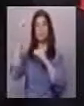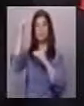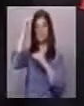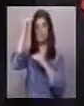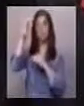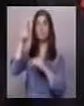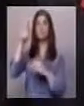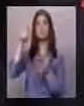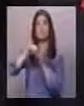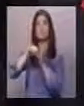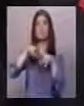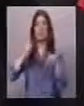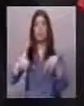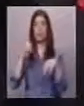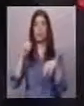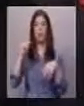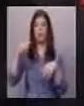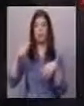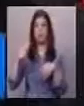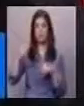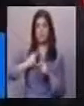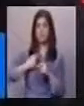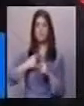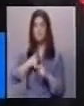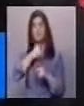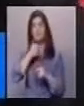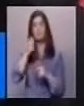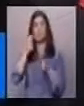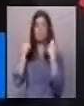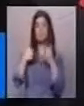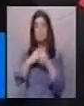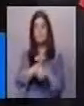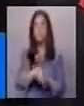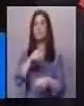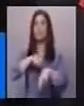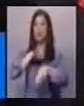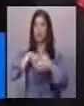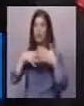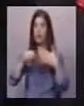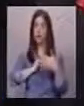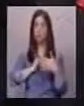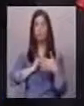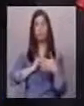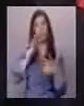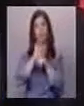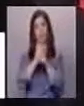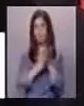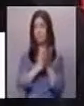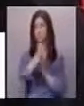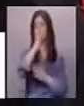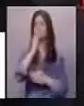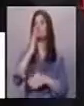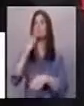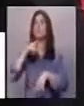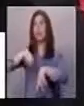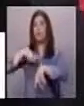do Oeste. Fazemos horários, os nossos horários são permanentes, a carga horária é permanente. A